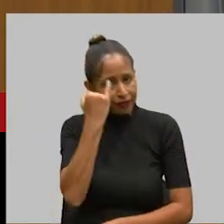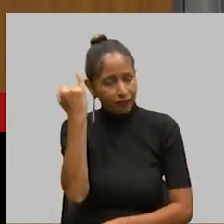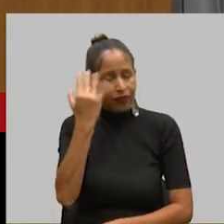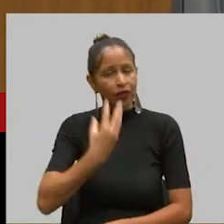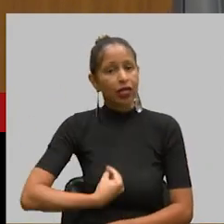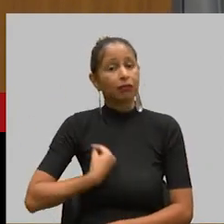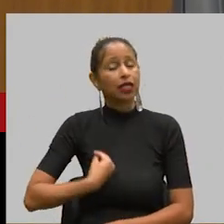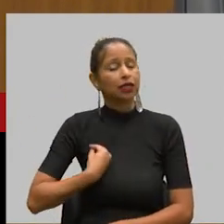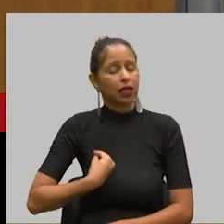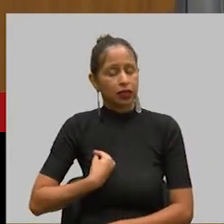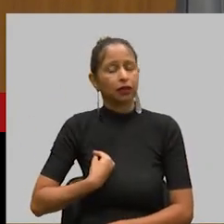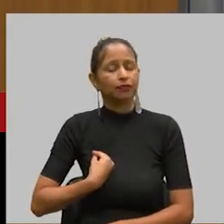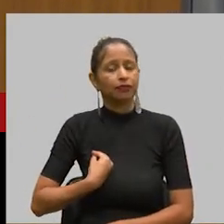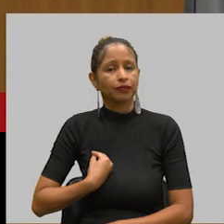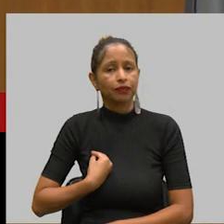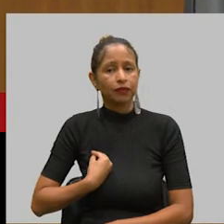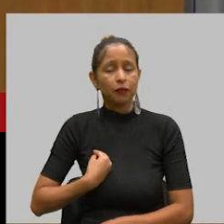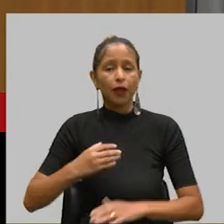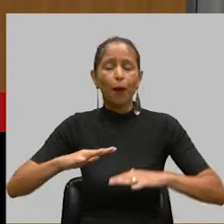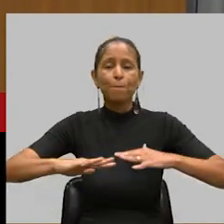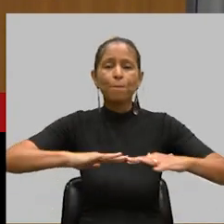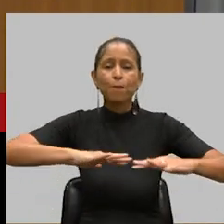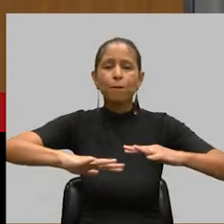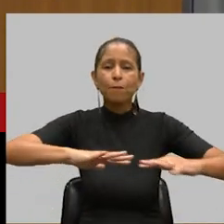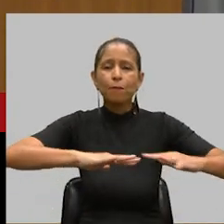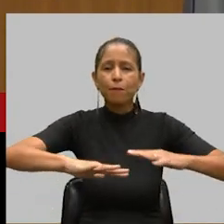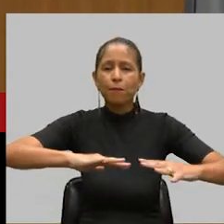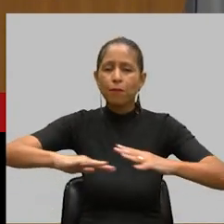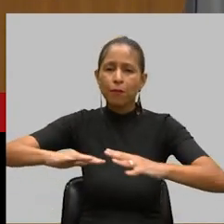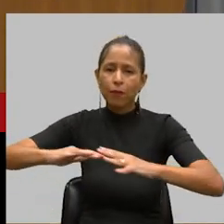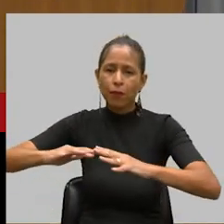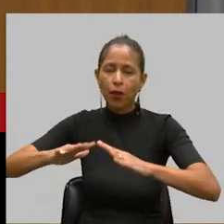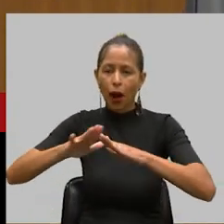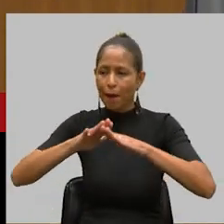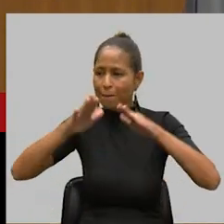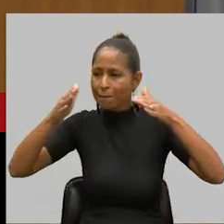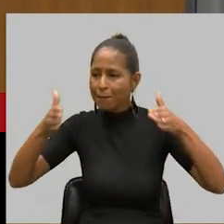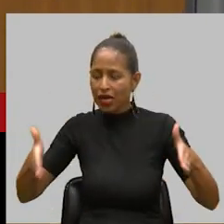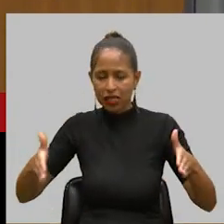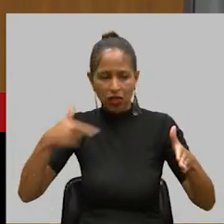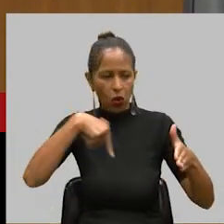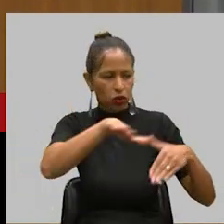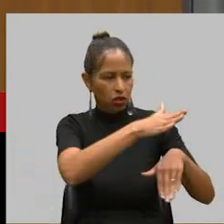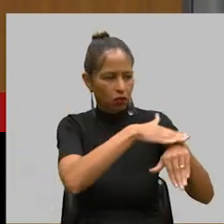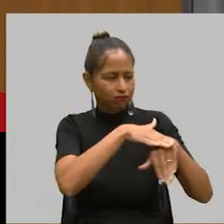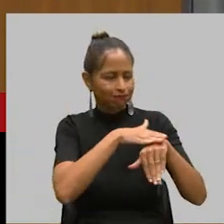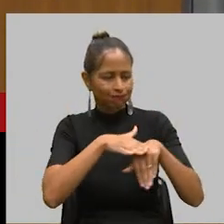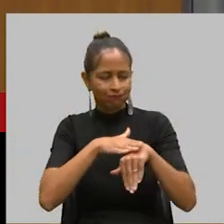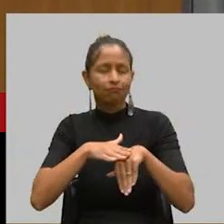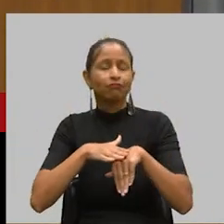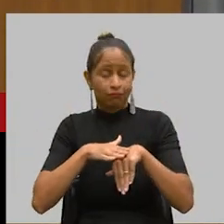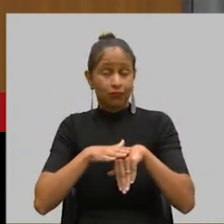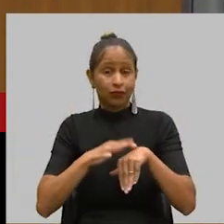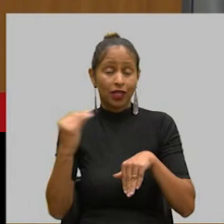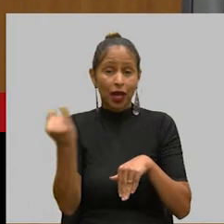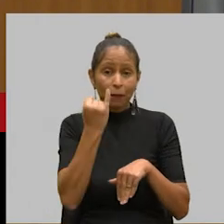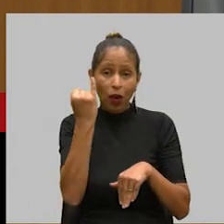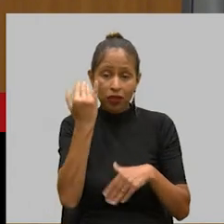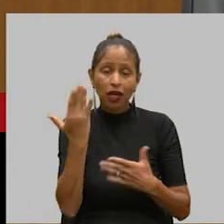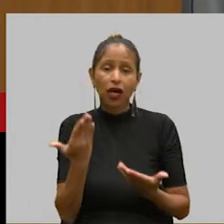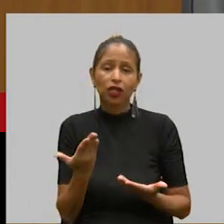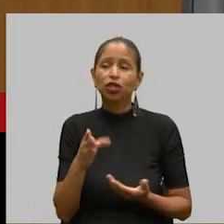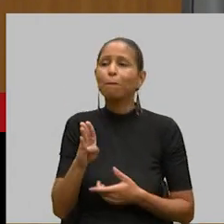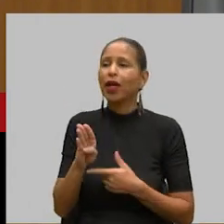participação de todos os movimentos de todas as mesas que vamos ter é importante